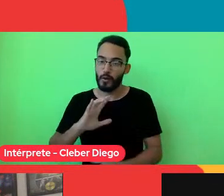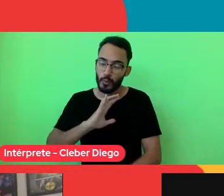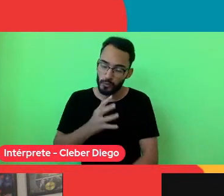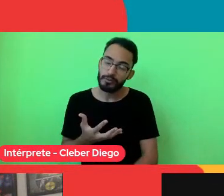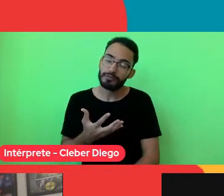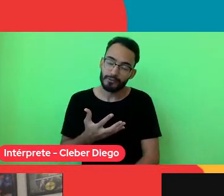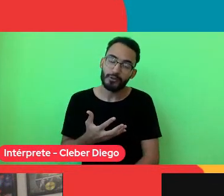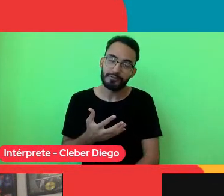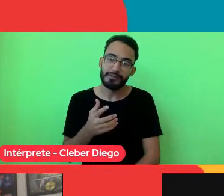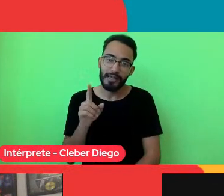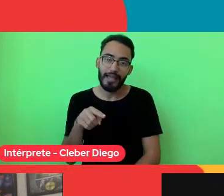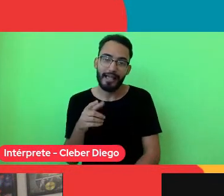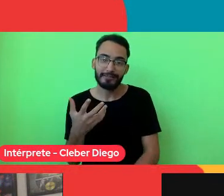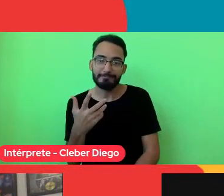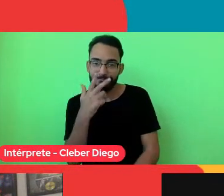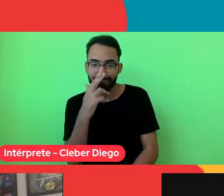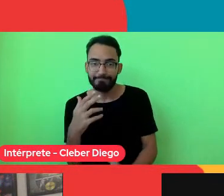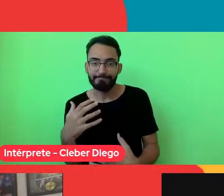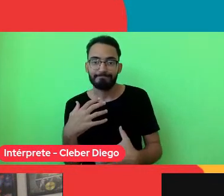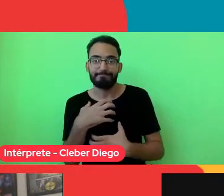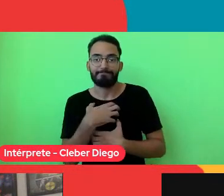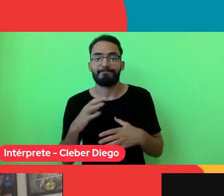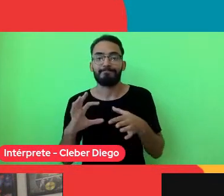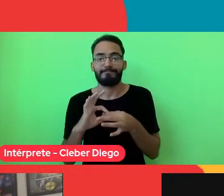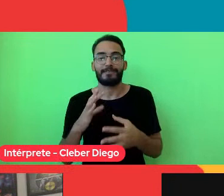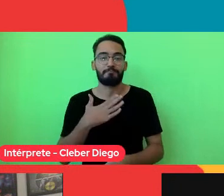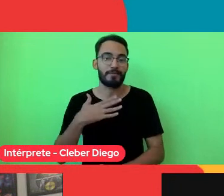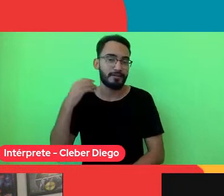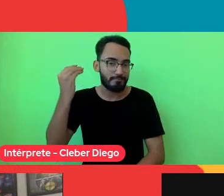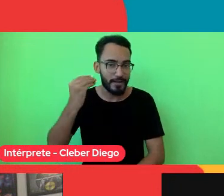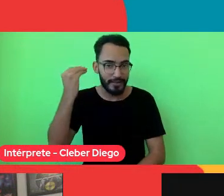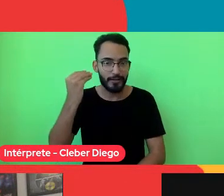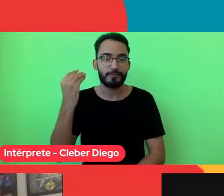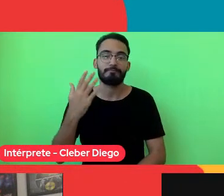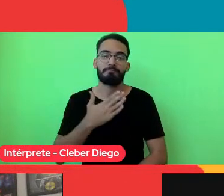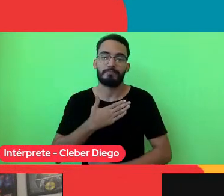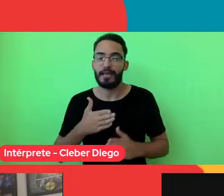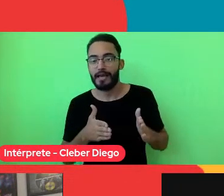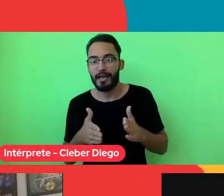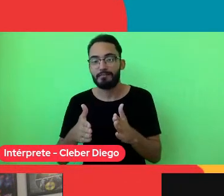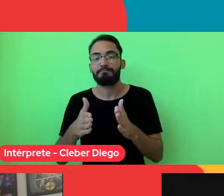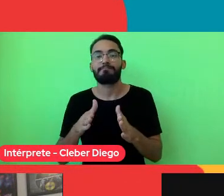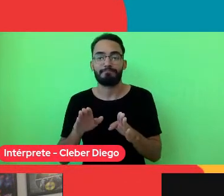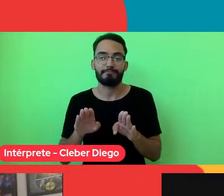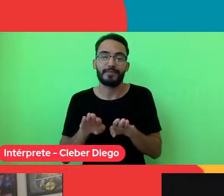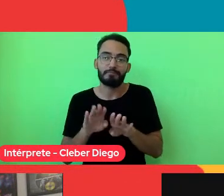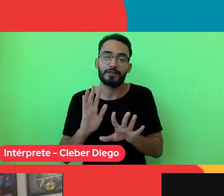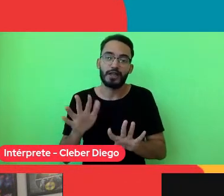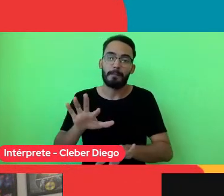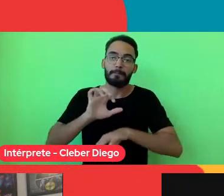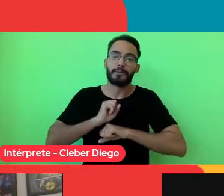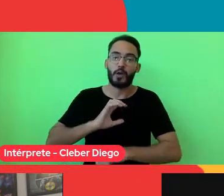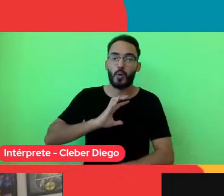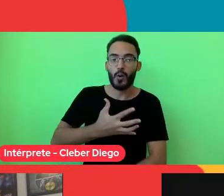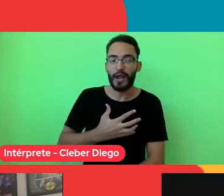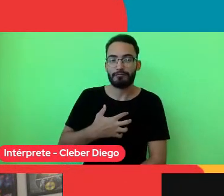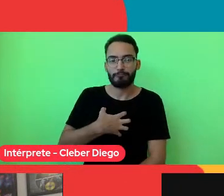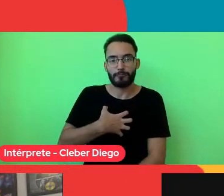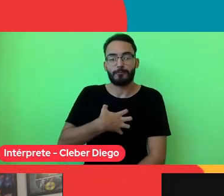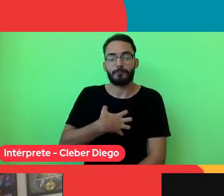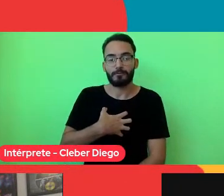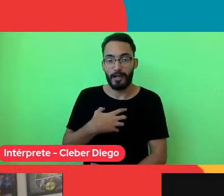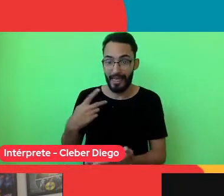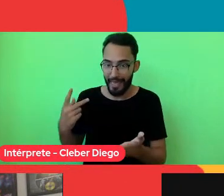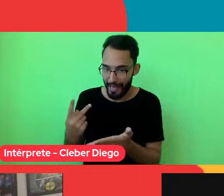algo, faz parte da minha trajetória, faz parte da minha jornada. E acho que